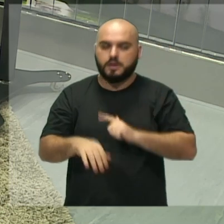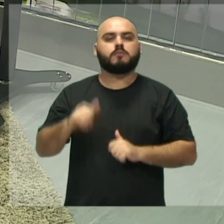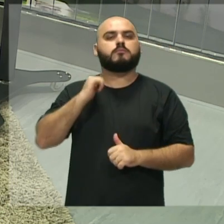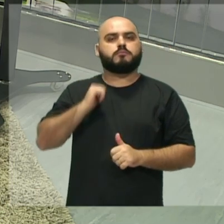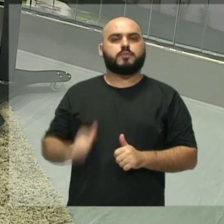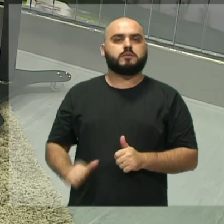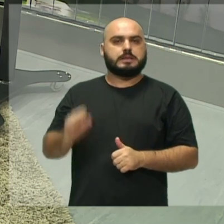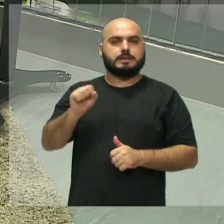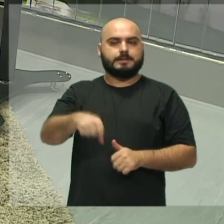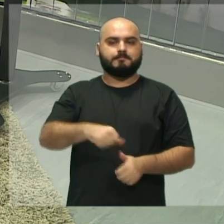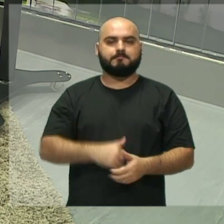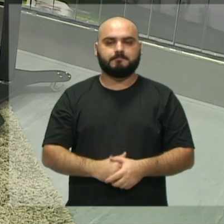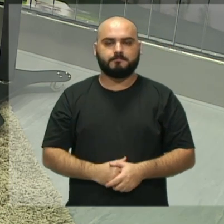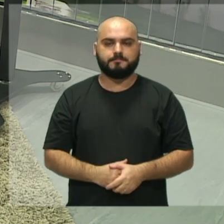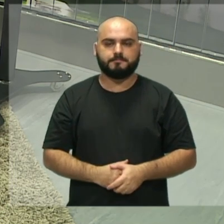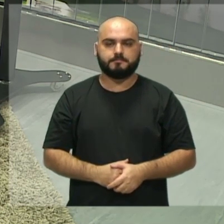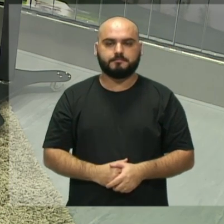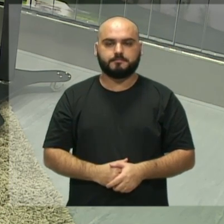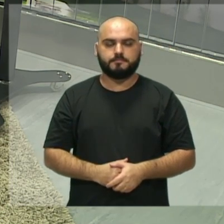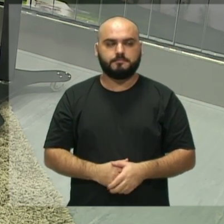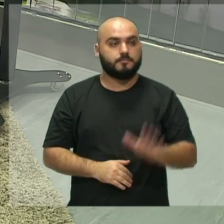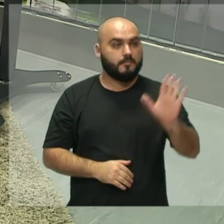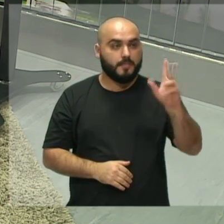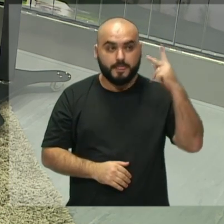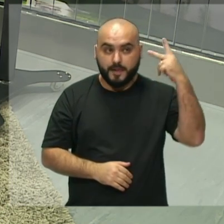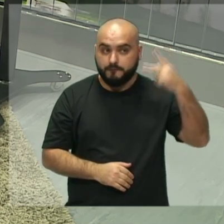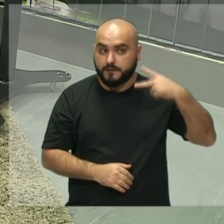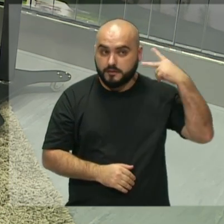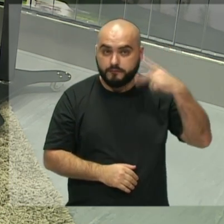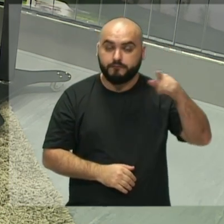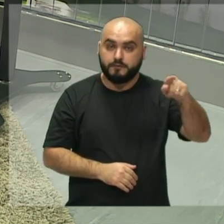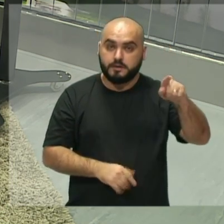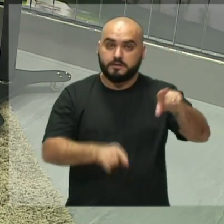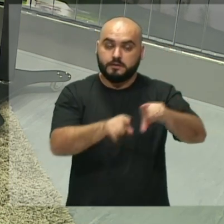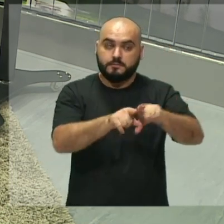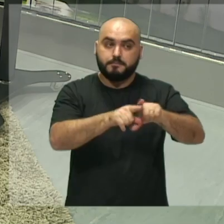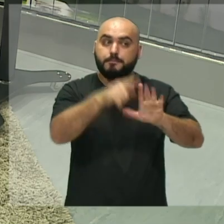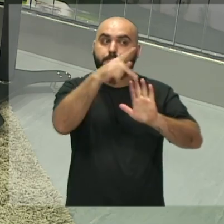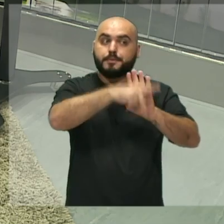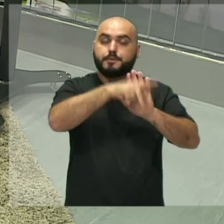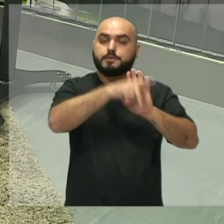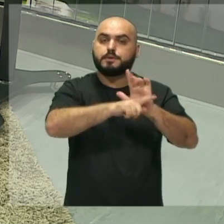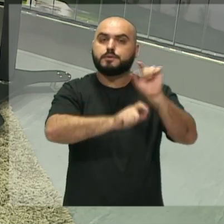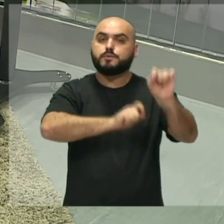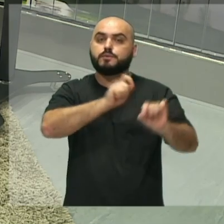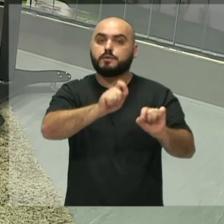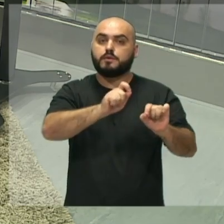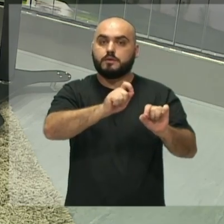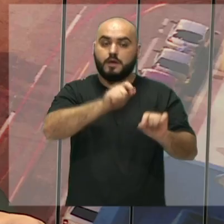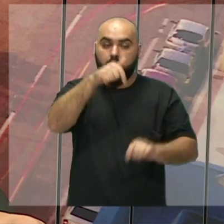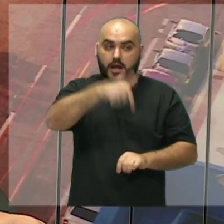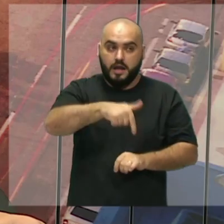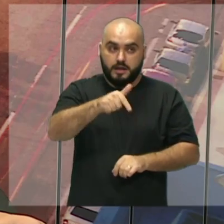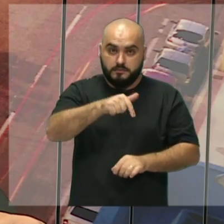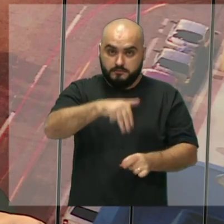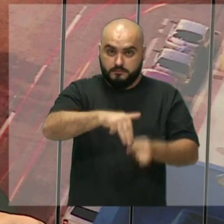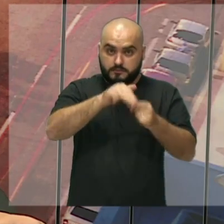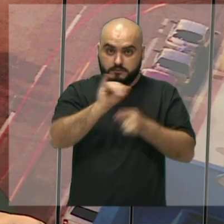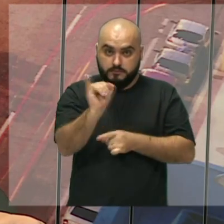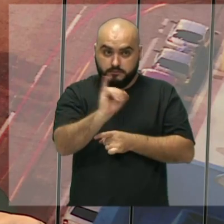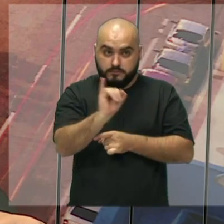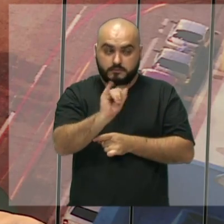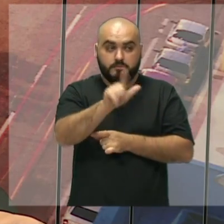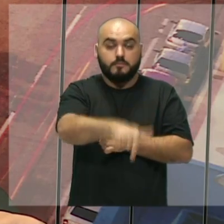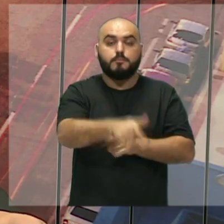o senhor também tem um projeto que está em trâmite que institui no município o programa Cidade Acessível